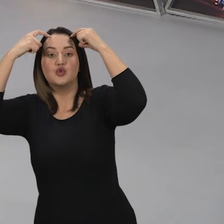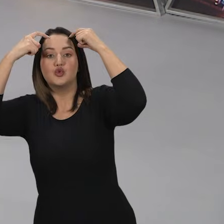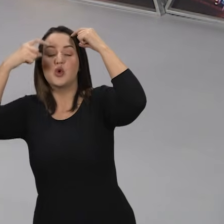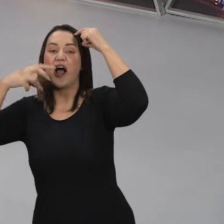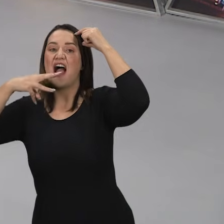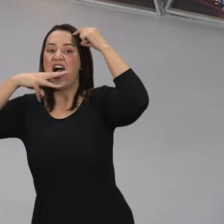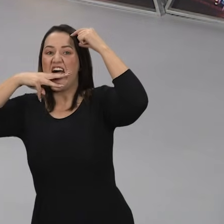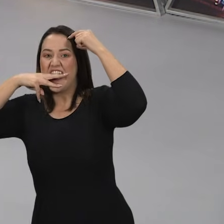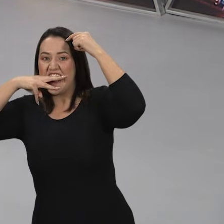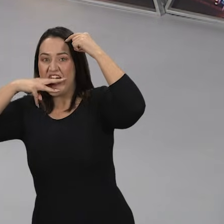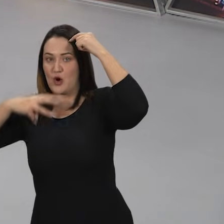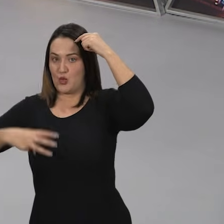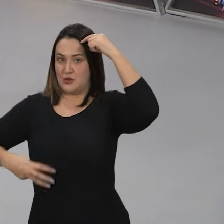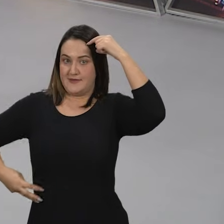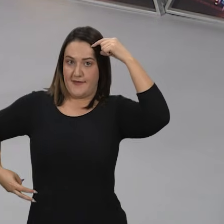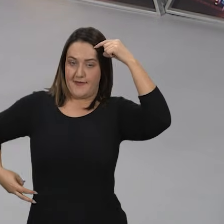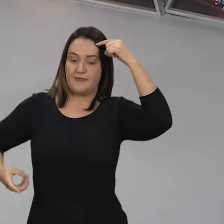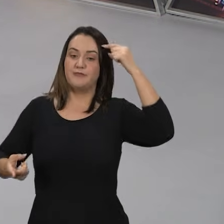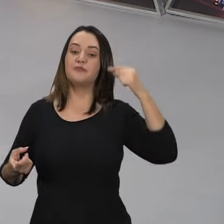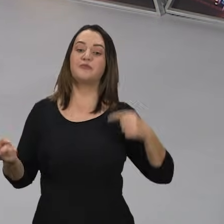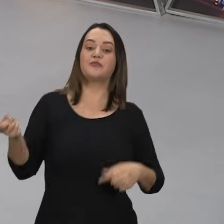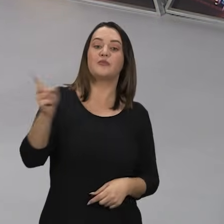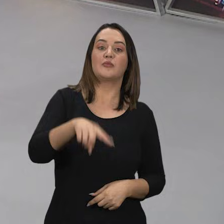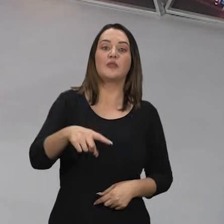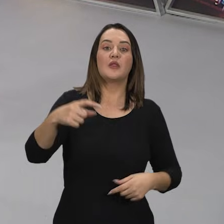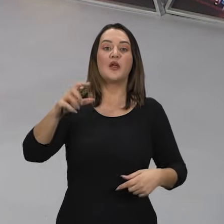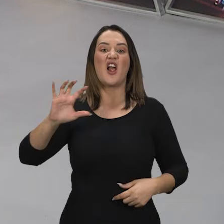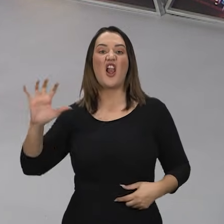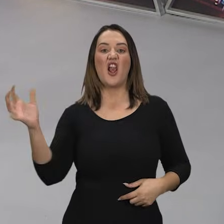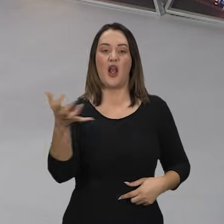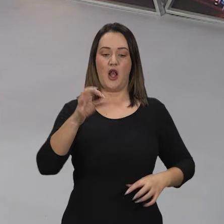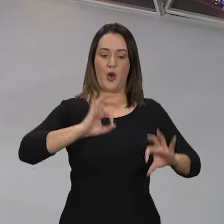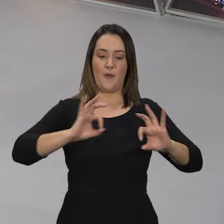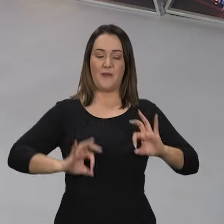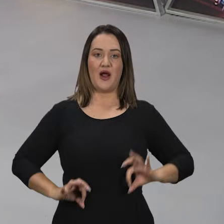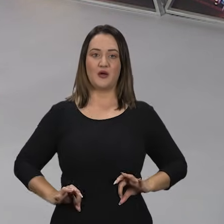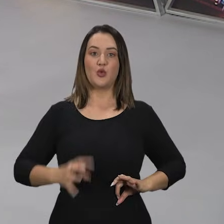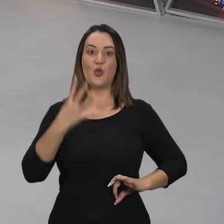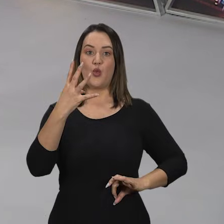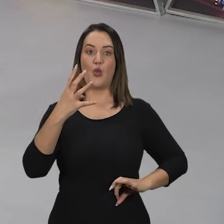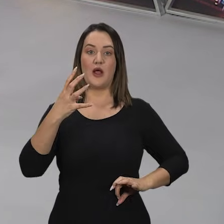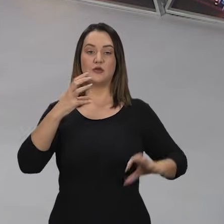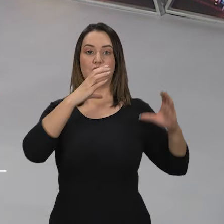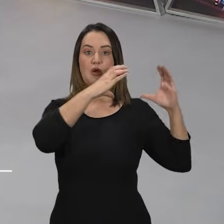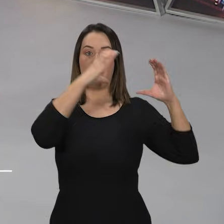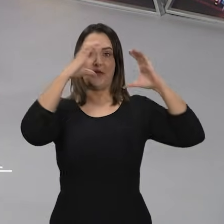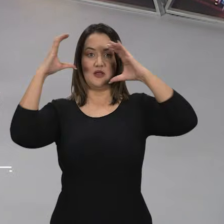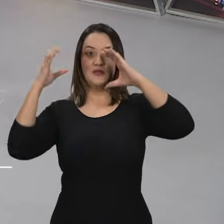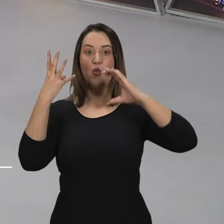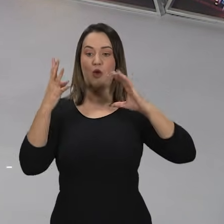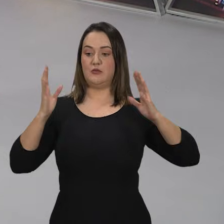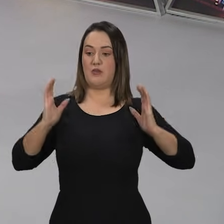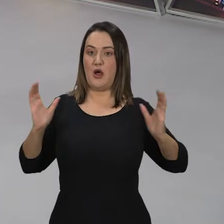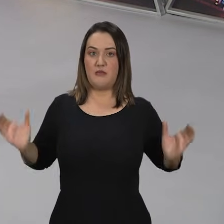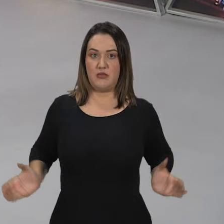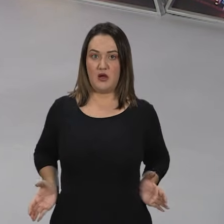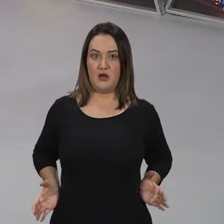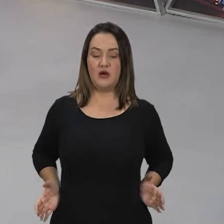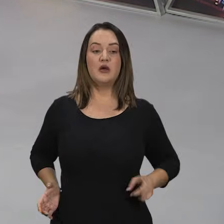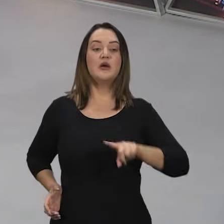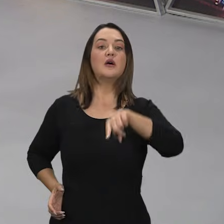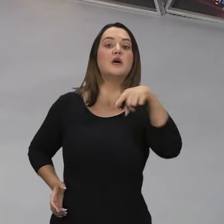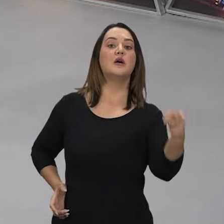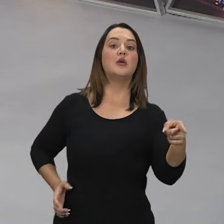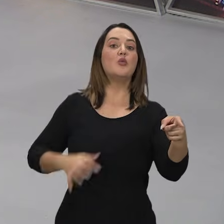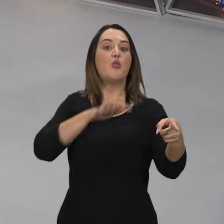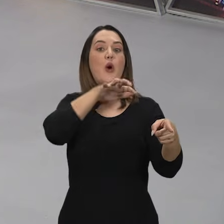o urso com 3 costelas na boca, um leopardo com 4 asas e 4 cabeças, agora sim. E um animal terrível e espantoso